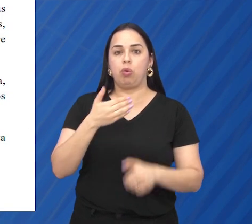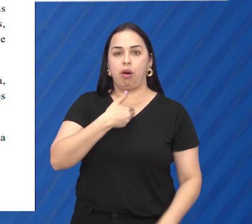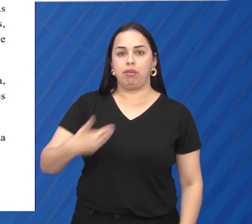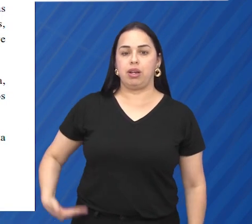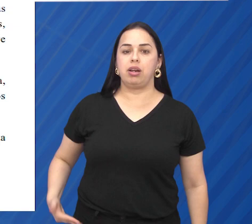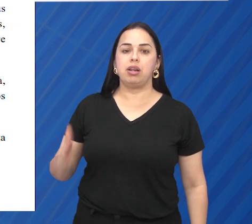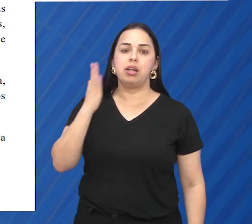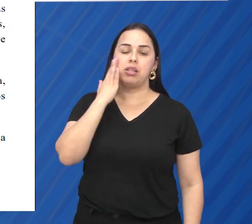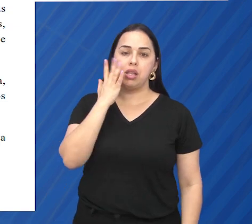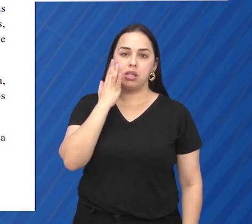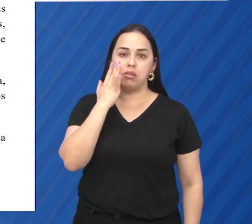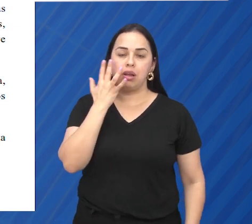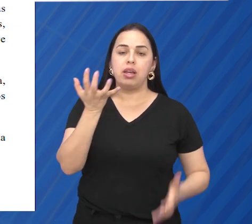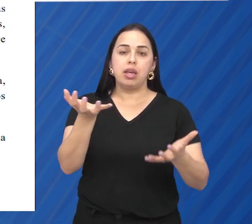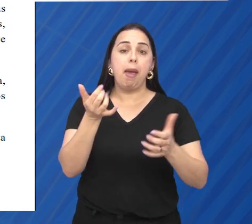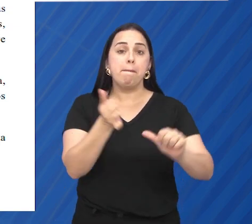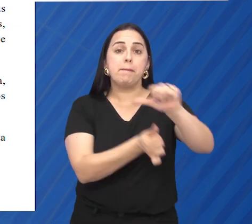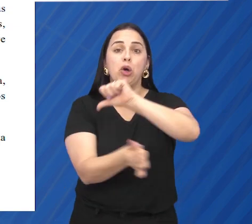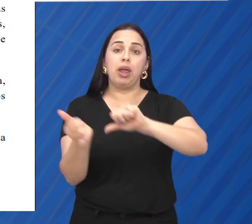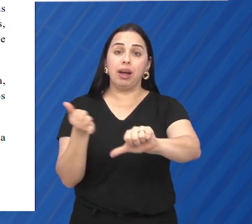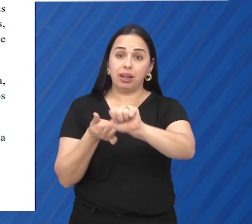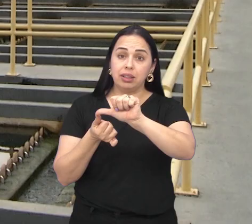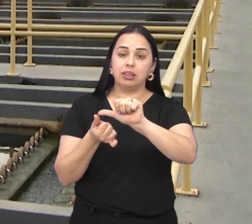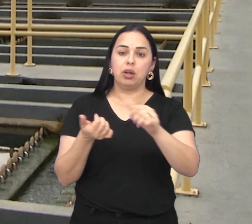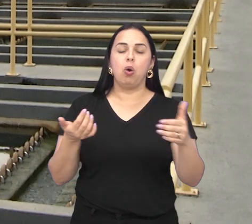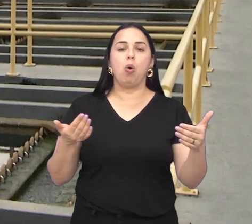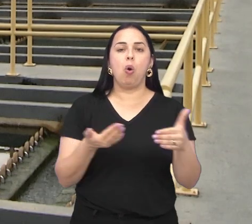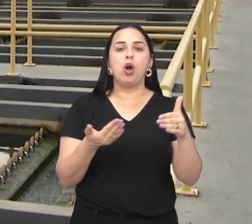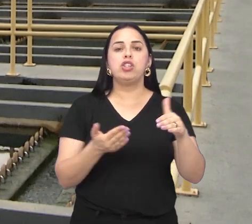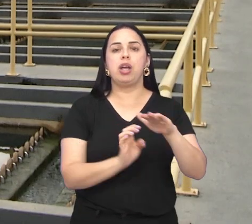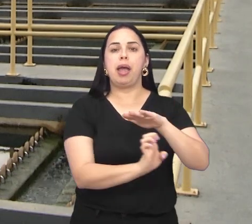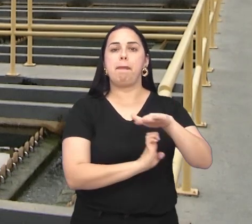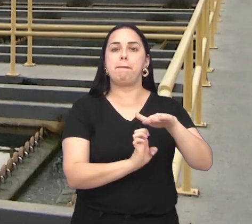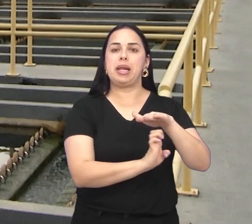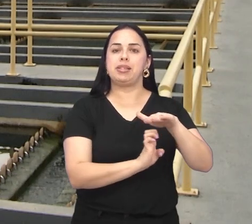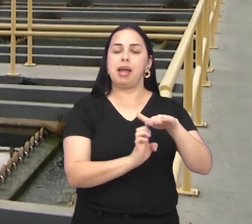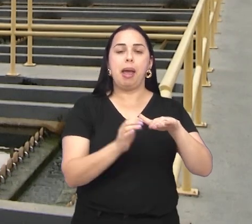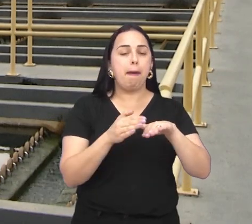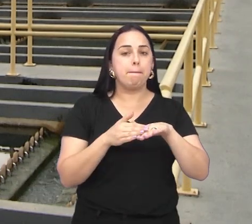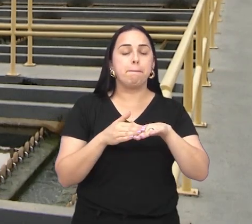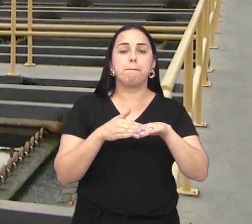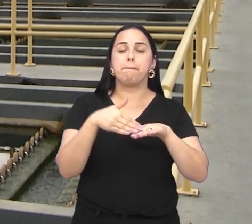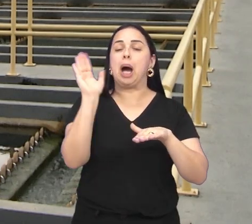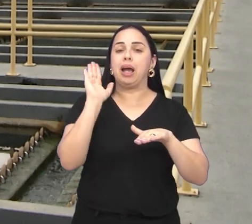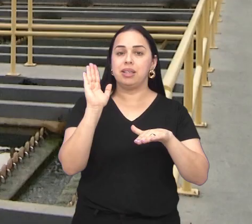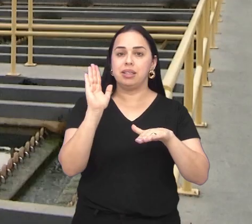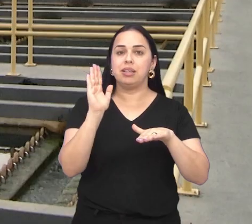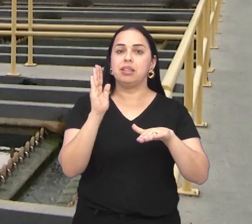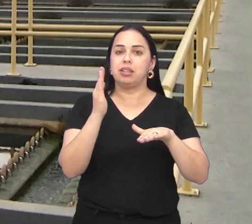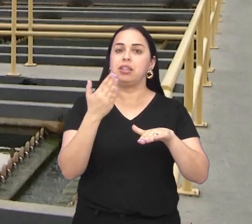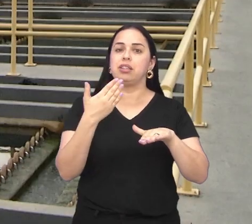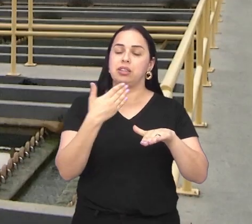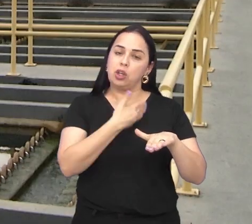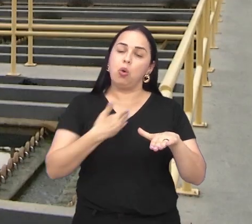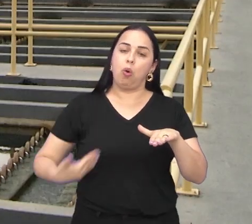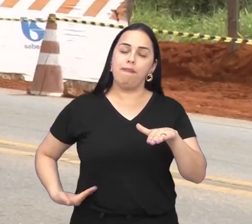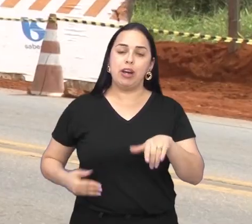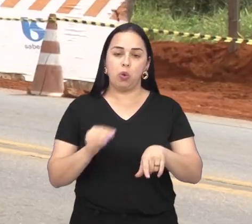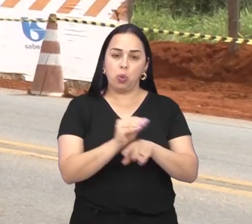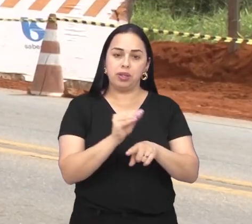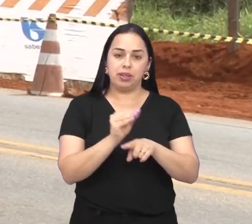governador Tarcísio de Freitas para privatizar a empresa, que é hoje considerada a maior do ramo na América